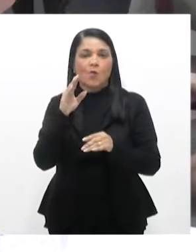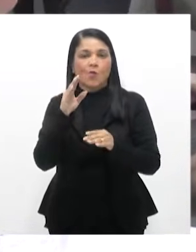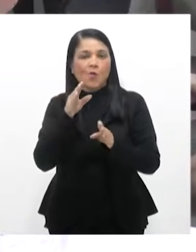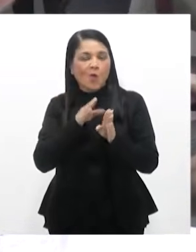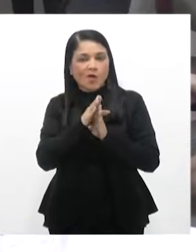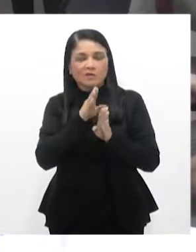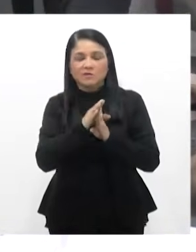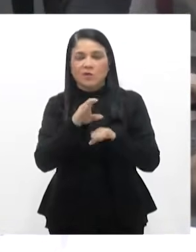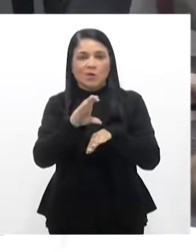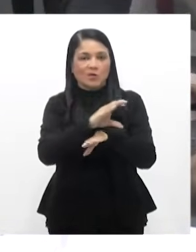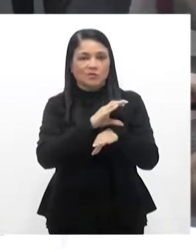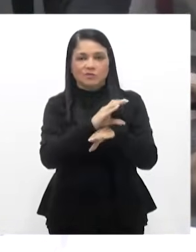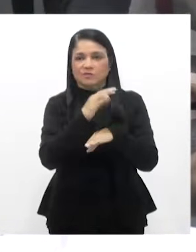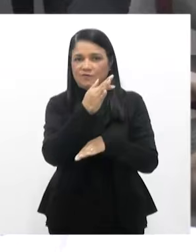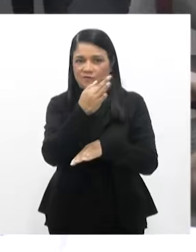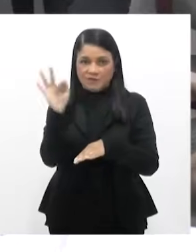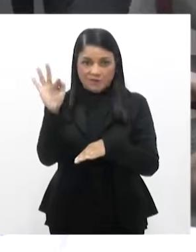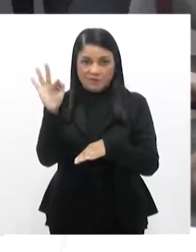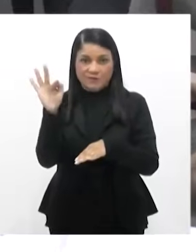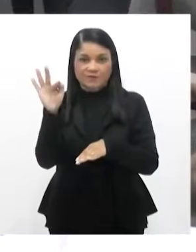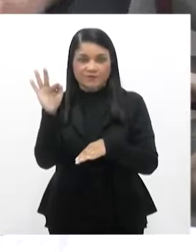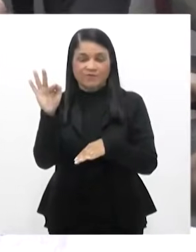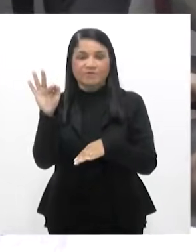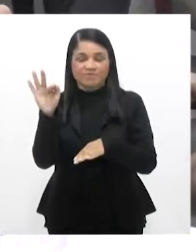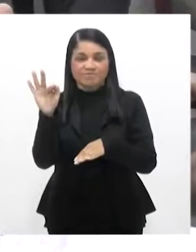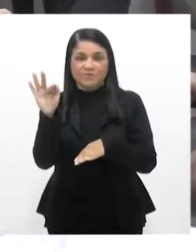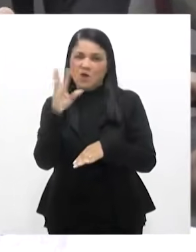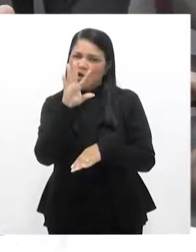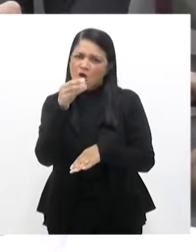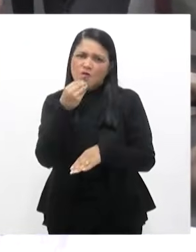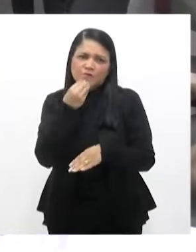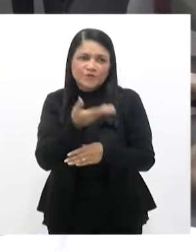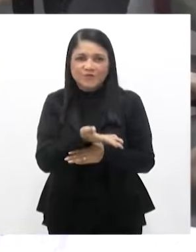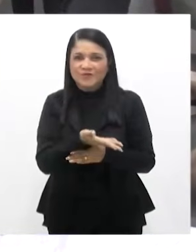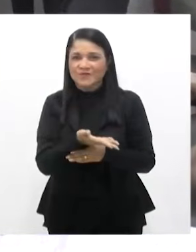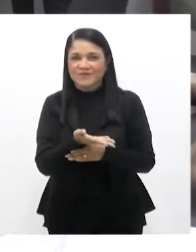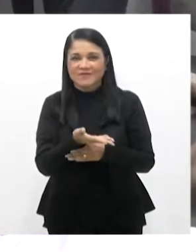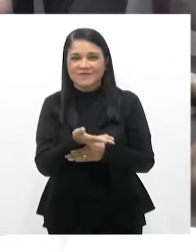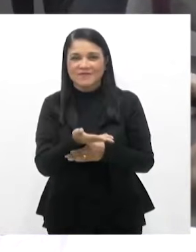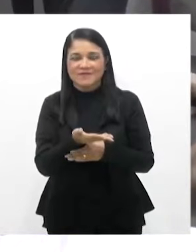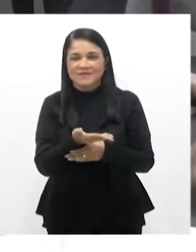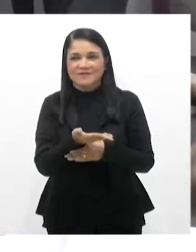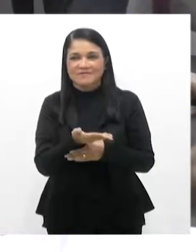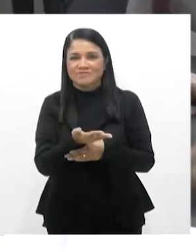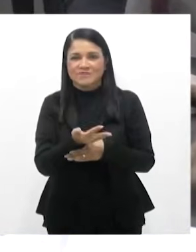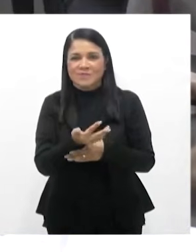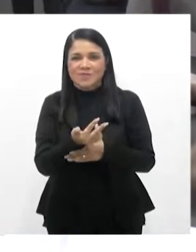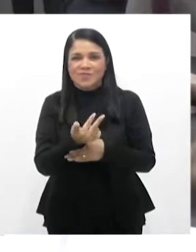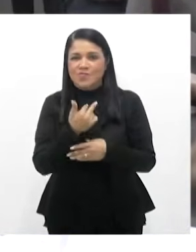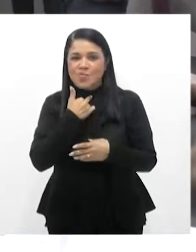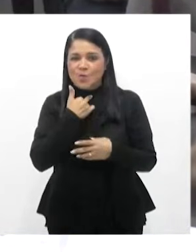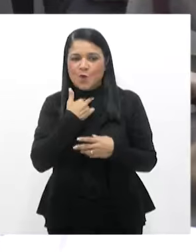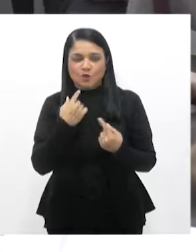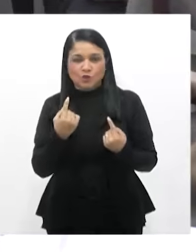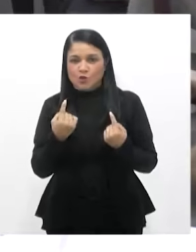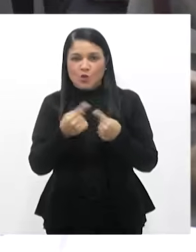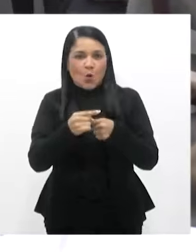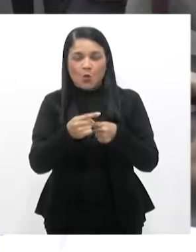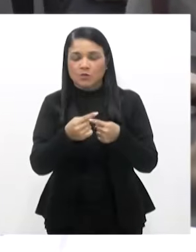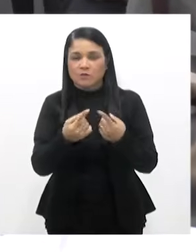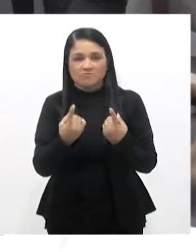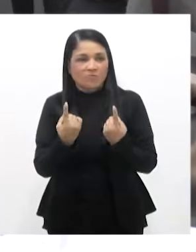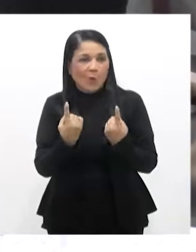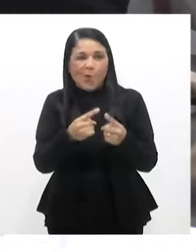Federal. E até uma baliza por óbvio. Ninguém pode contrariar a Constituição Federal